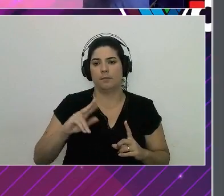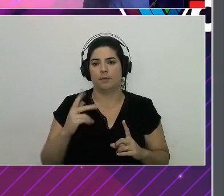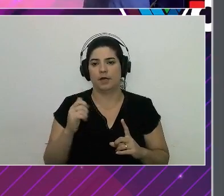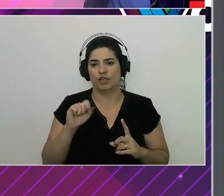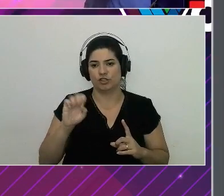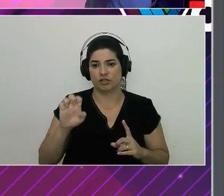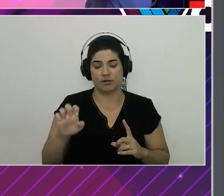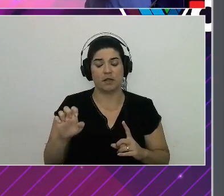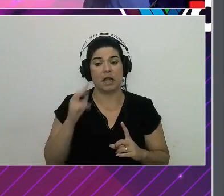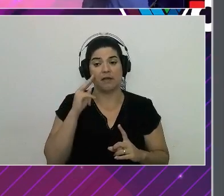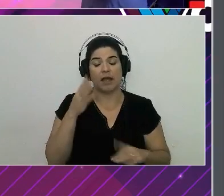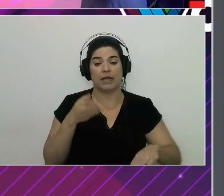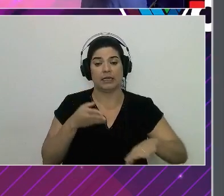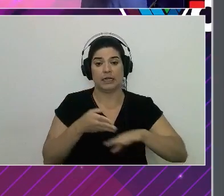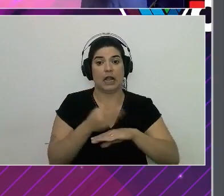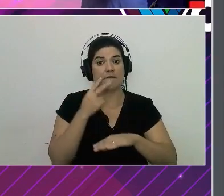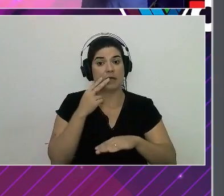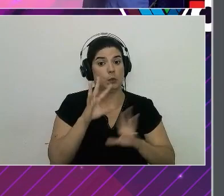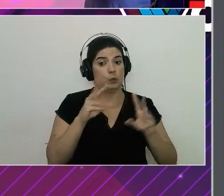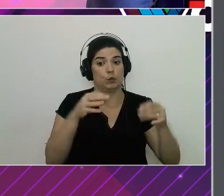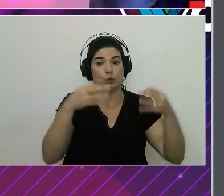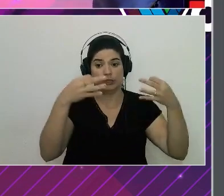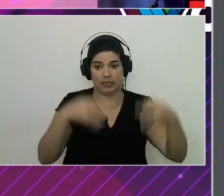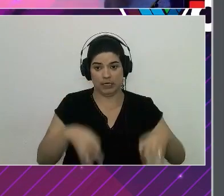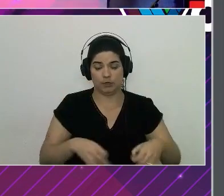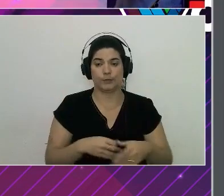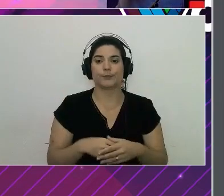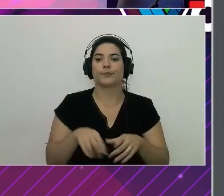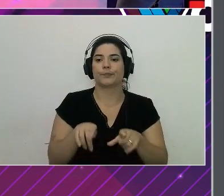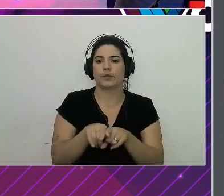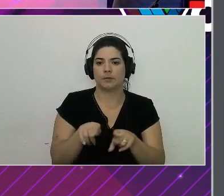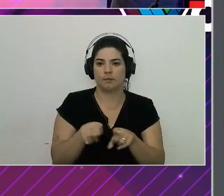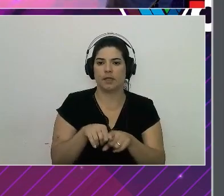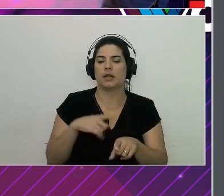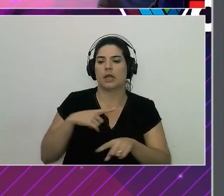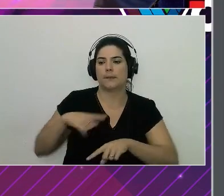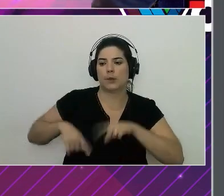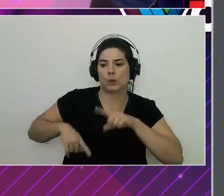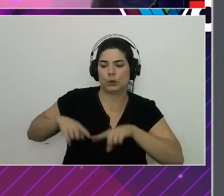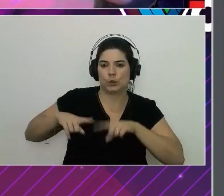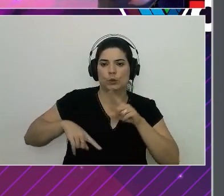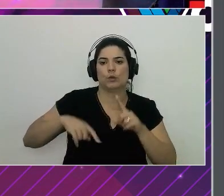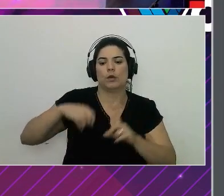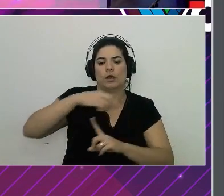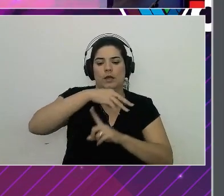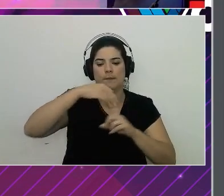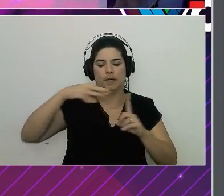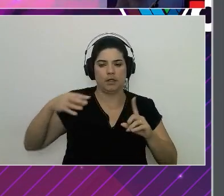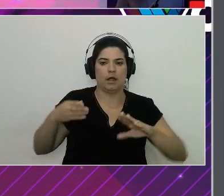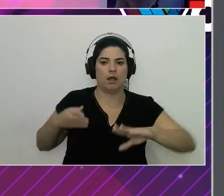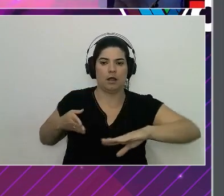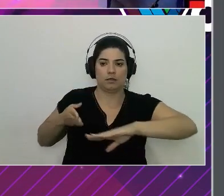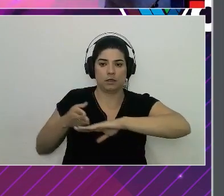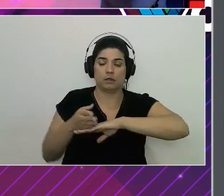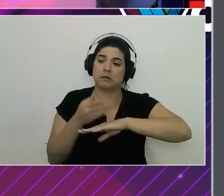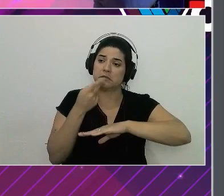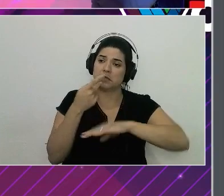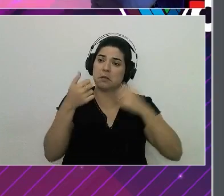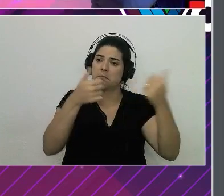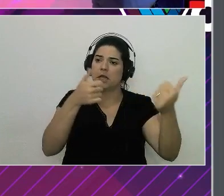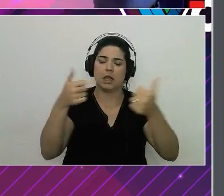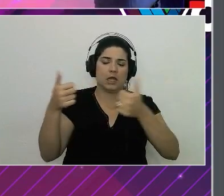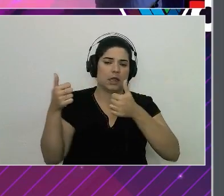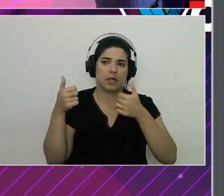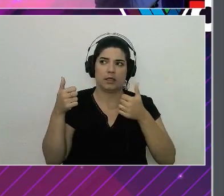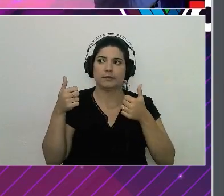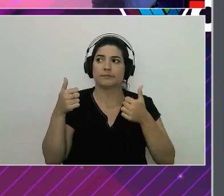certo. Vai fazer a mesma coisa com o Product API, então ela vai vir aqui, vai acessar a Product API e falar, beleza, o